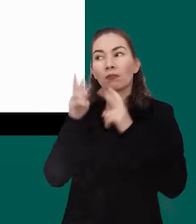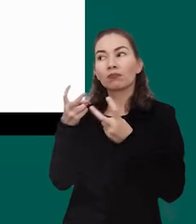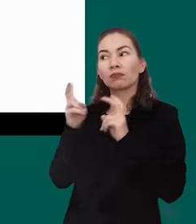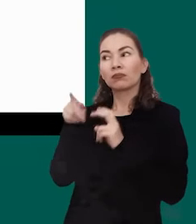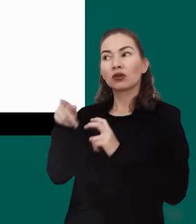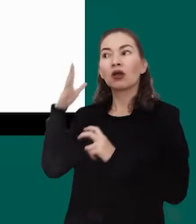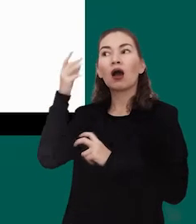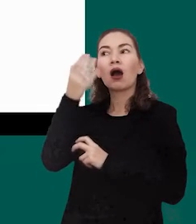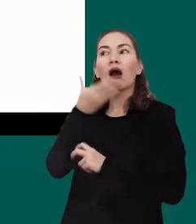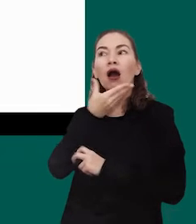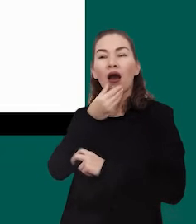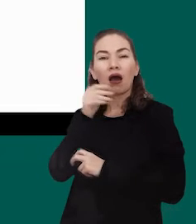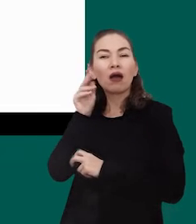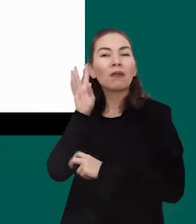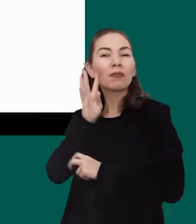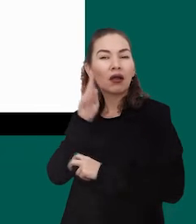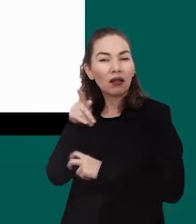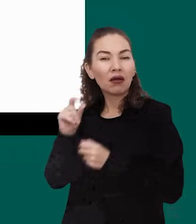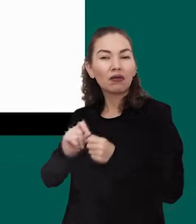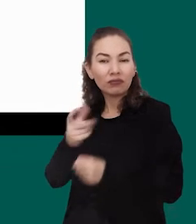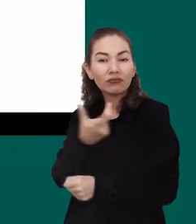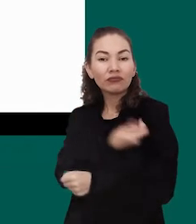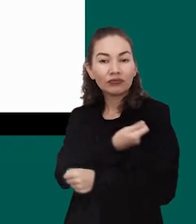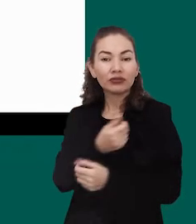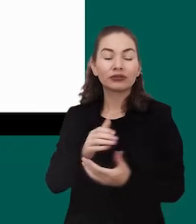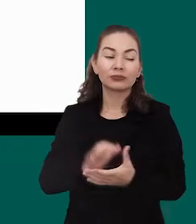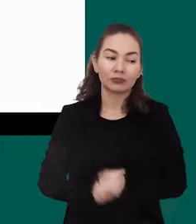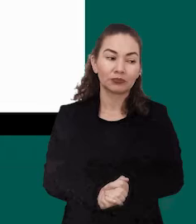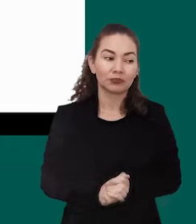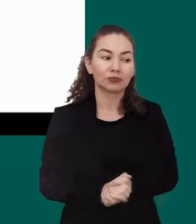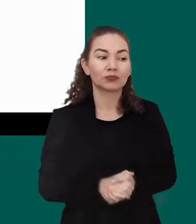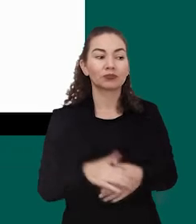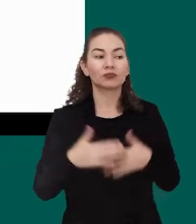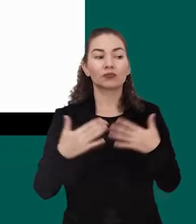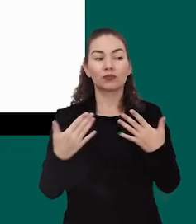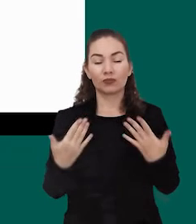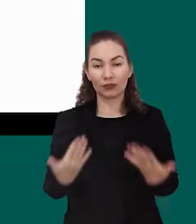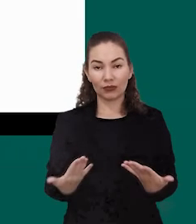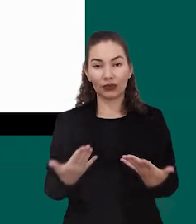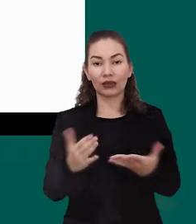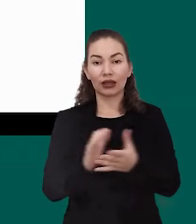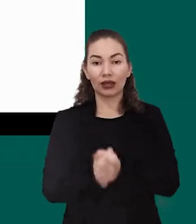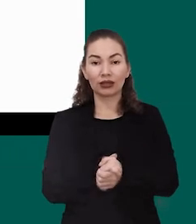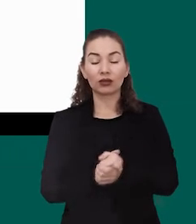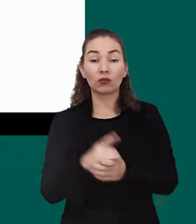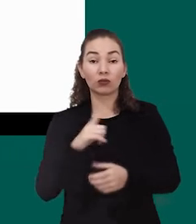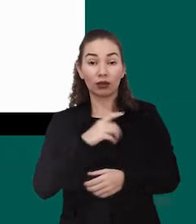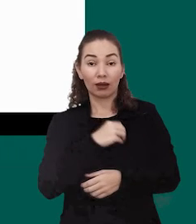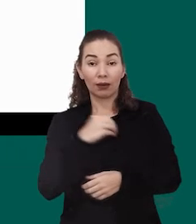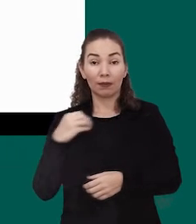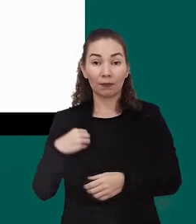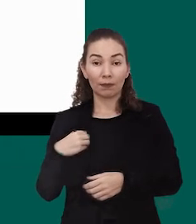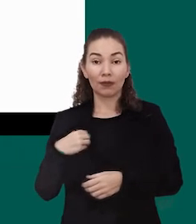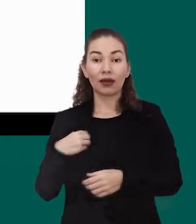cara pode ter inventado alguma coisa legal. O Louis Pasteur, esse sim foi genial, né? Então, para a gente que é infectologista,